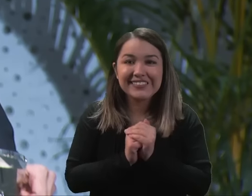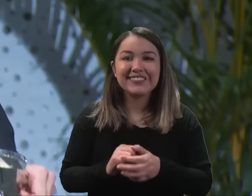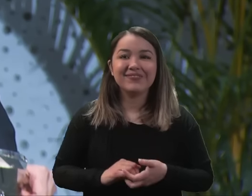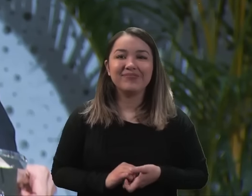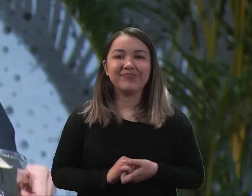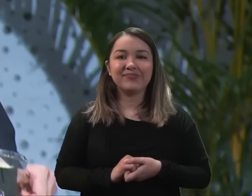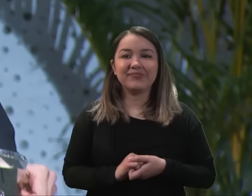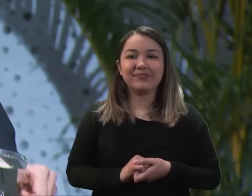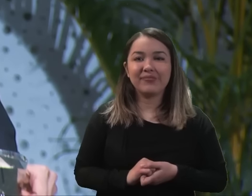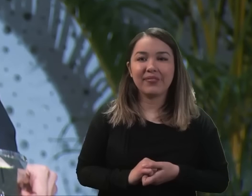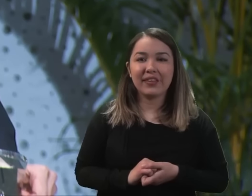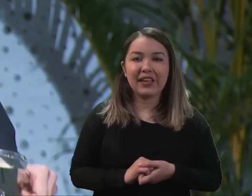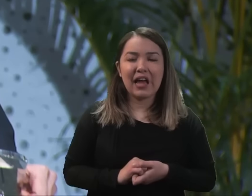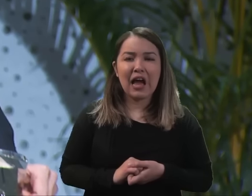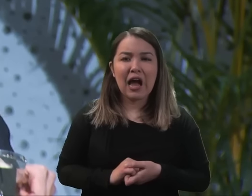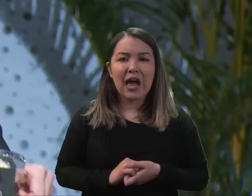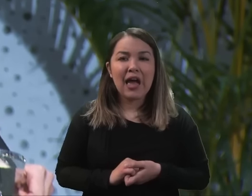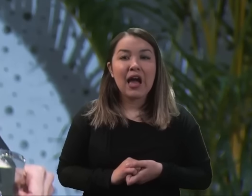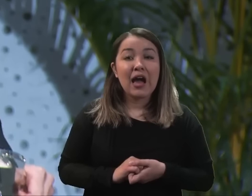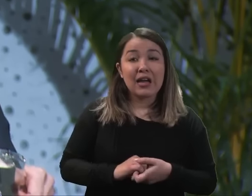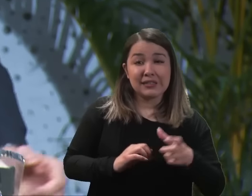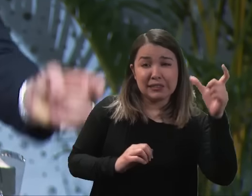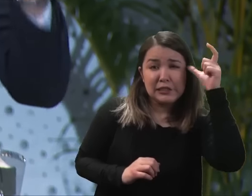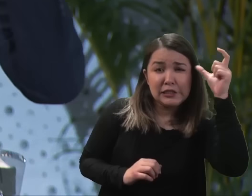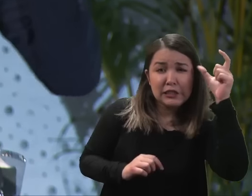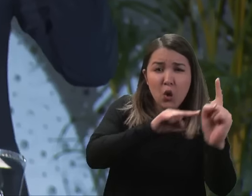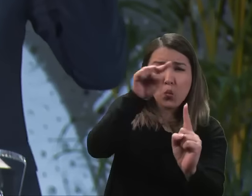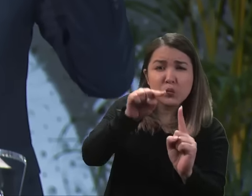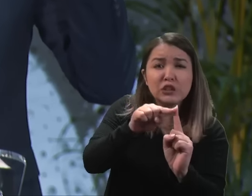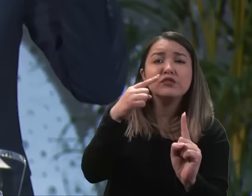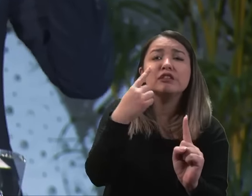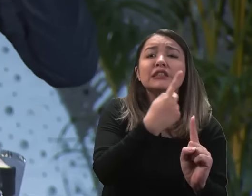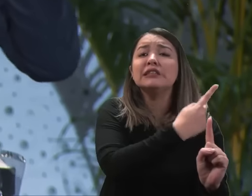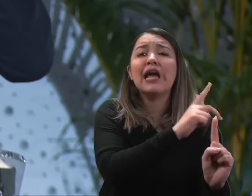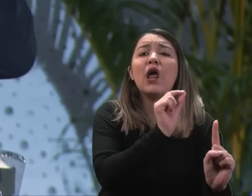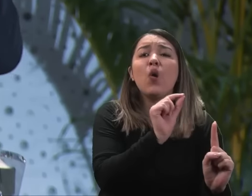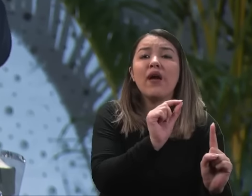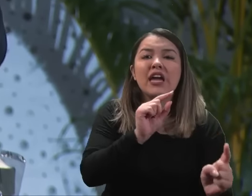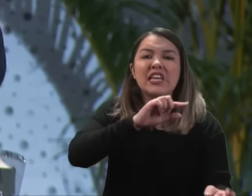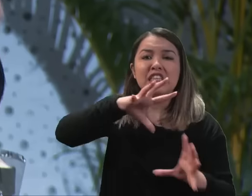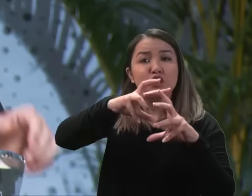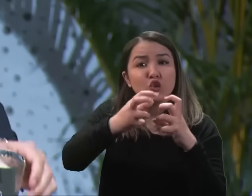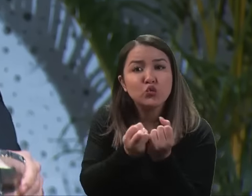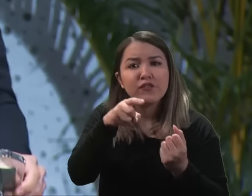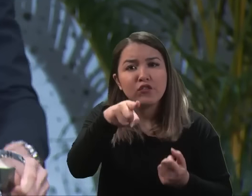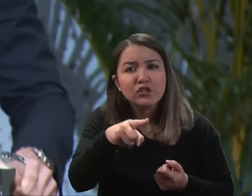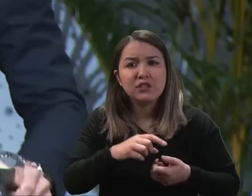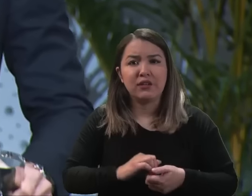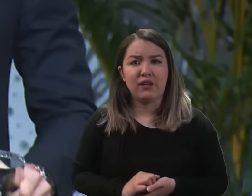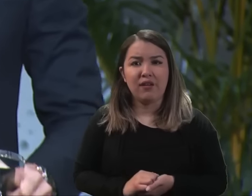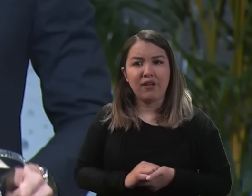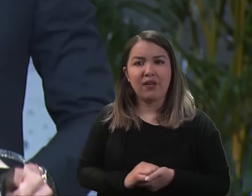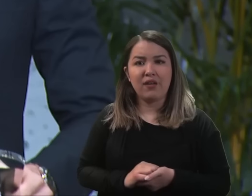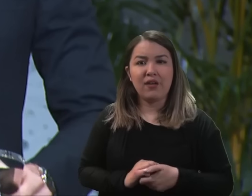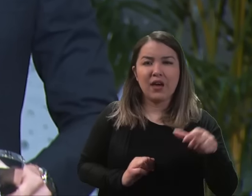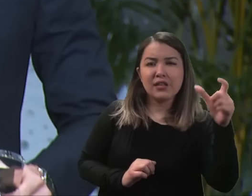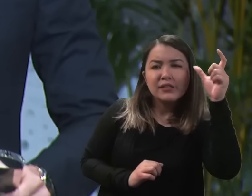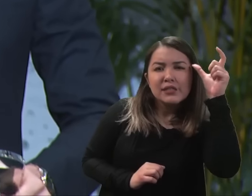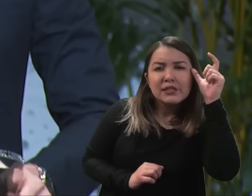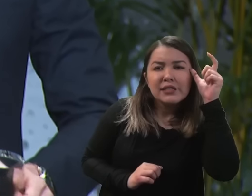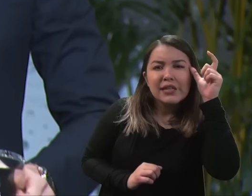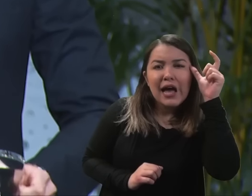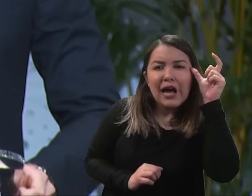O intento dele é te destruir. E a maior arma do inimigo, do diabo, se chama um